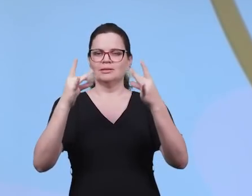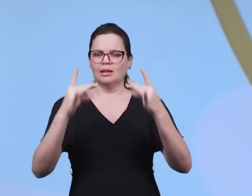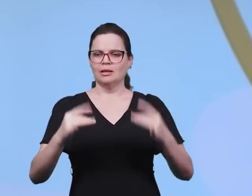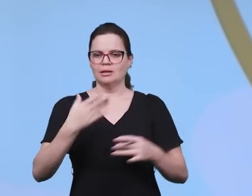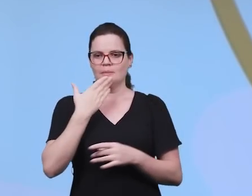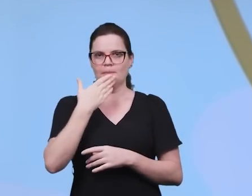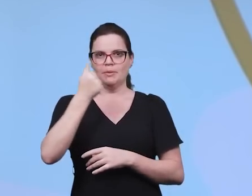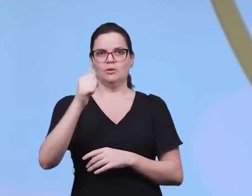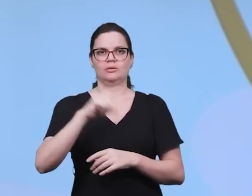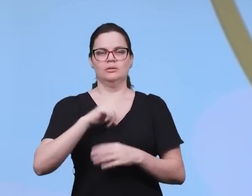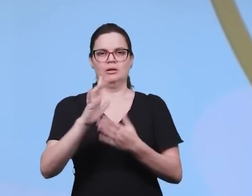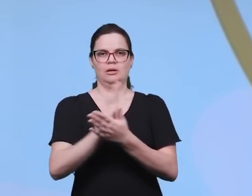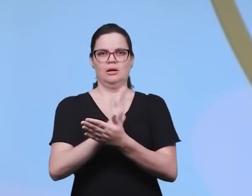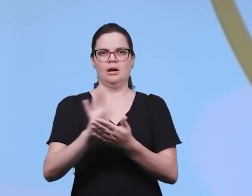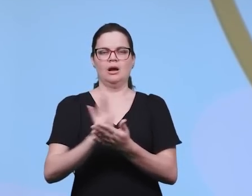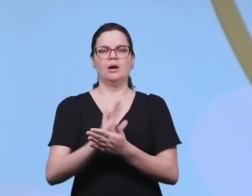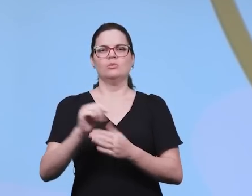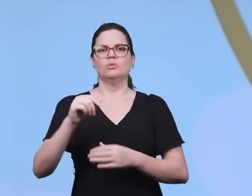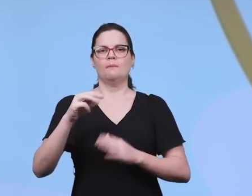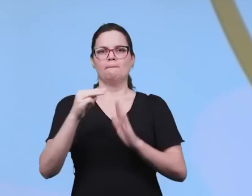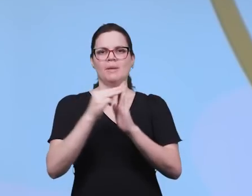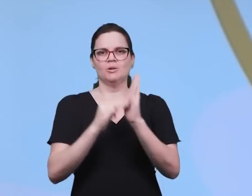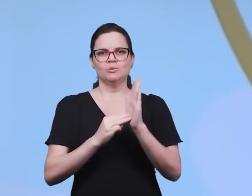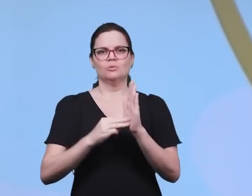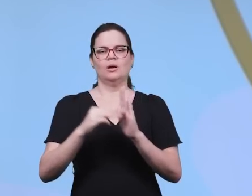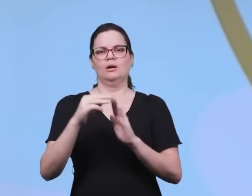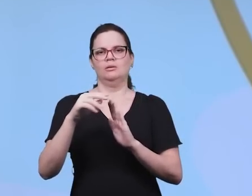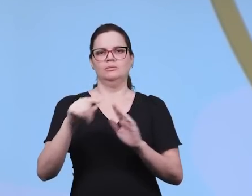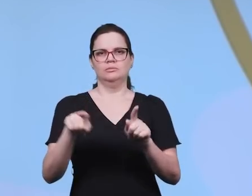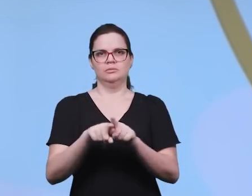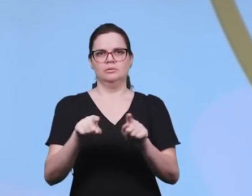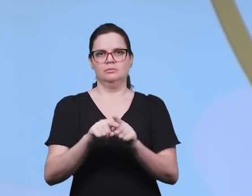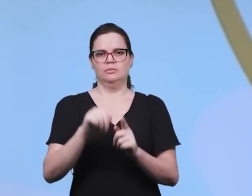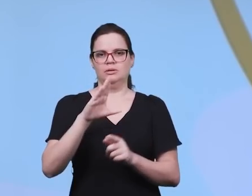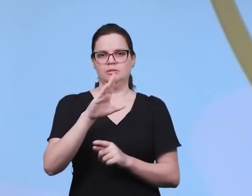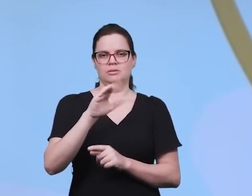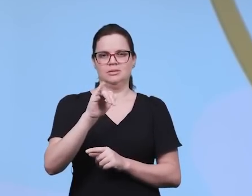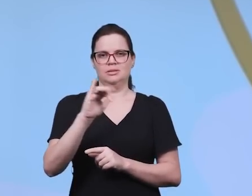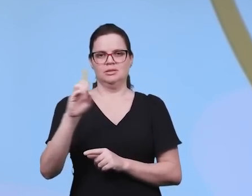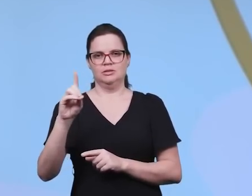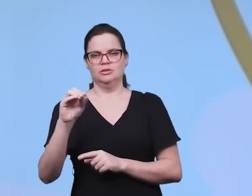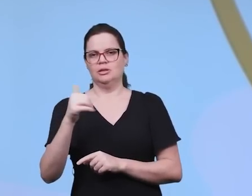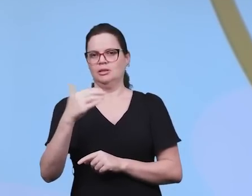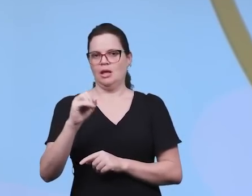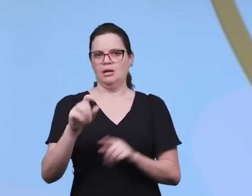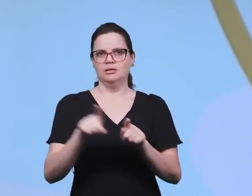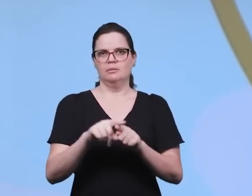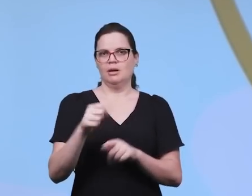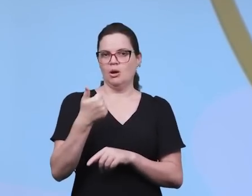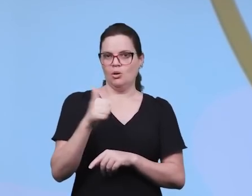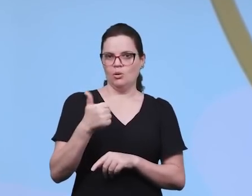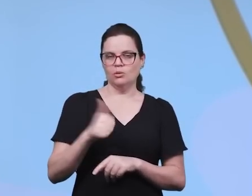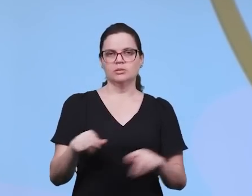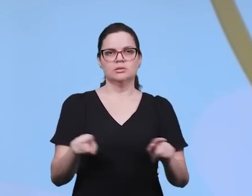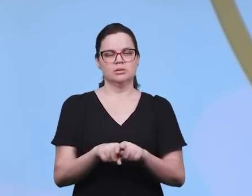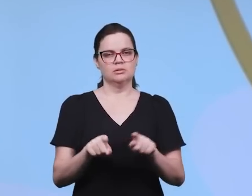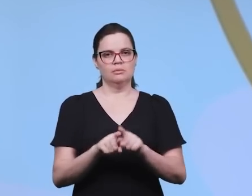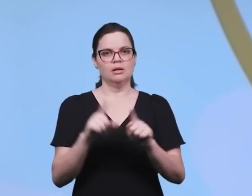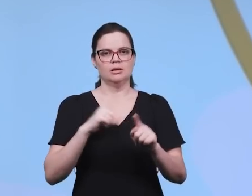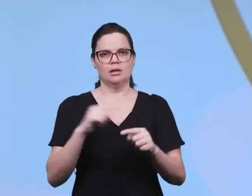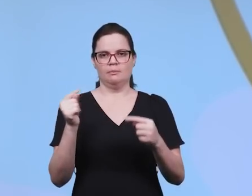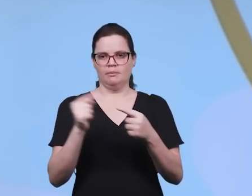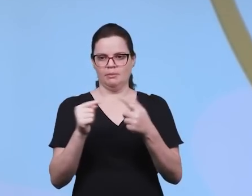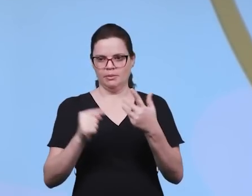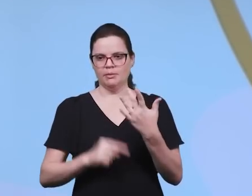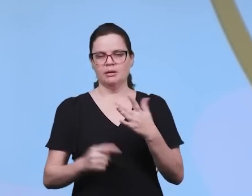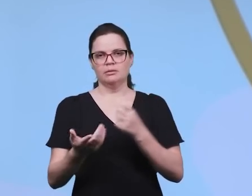que é o manual médico para nós avaliarmos, o CID-10 e o CID-11, que também são lá códigos que nos dão alguns parâmetros,